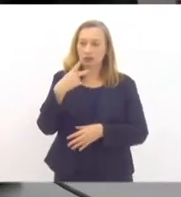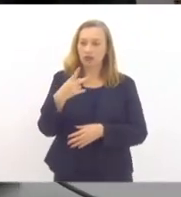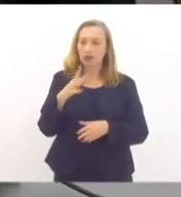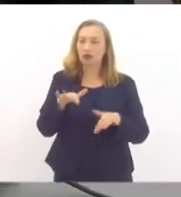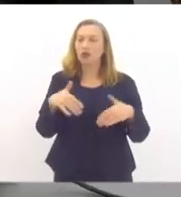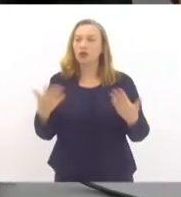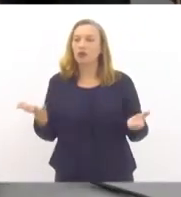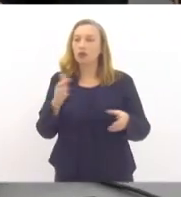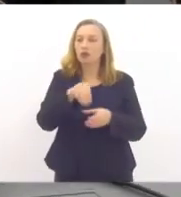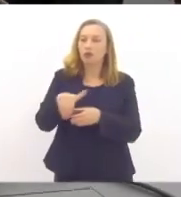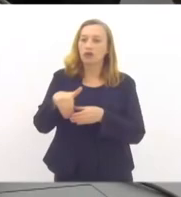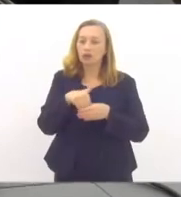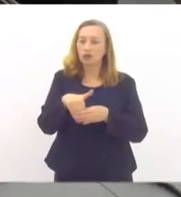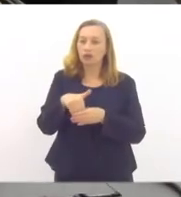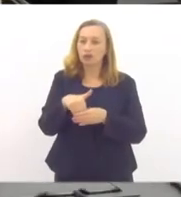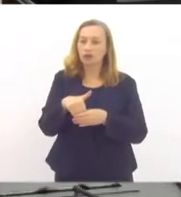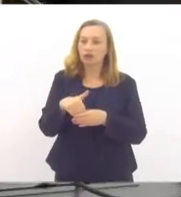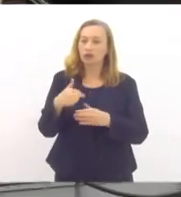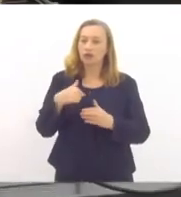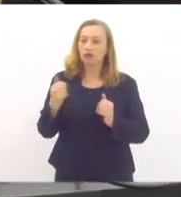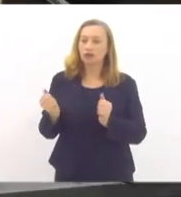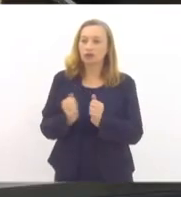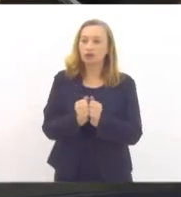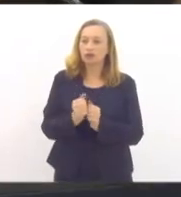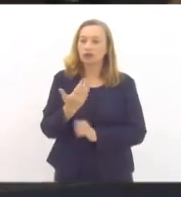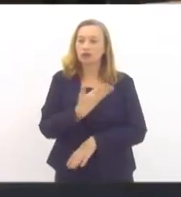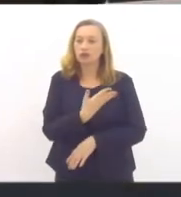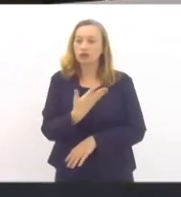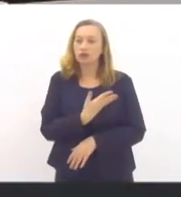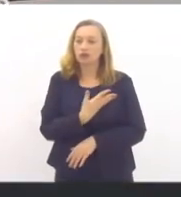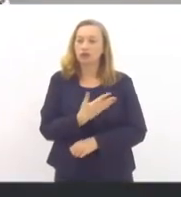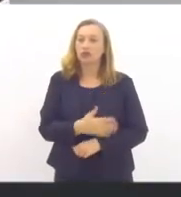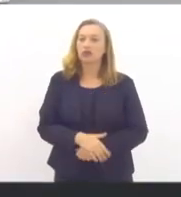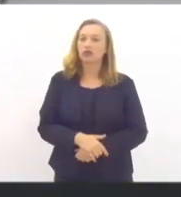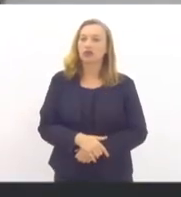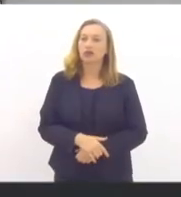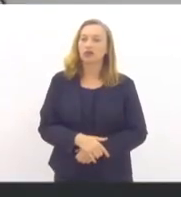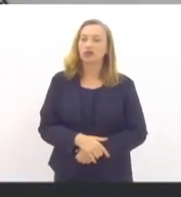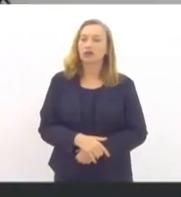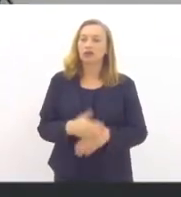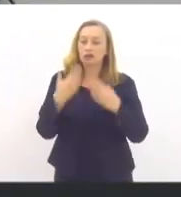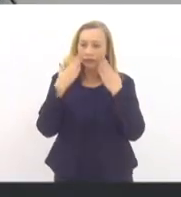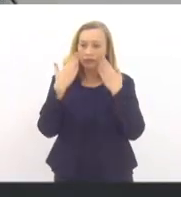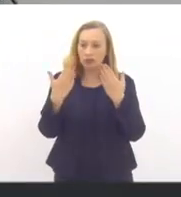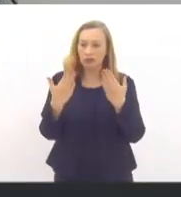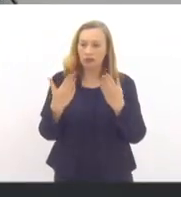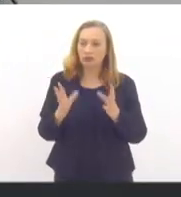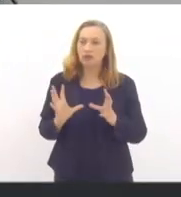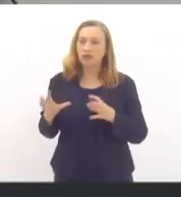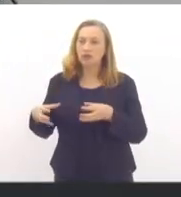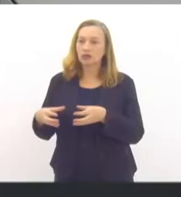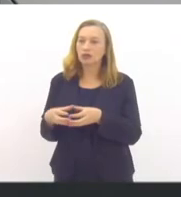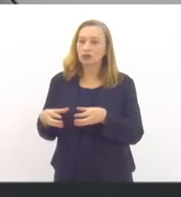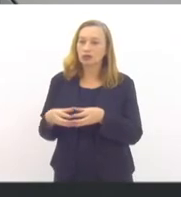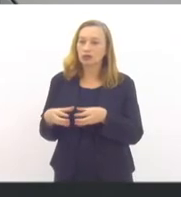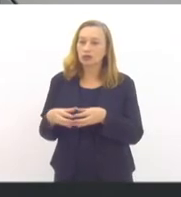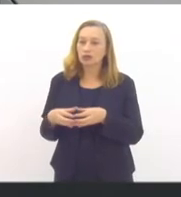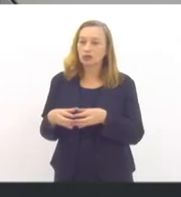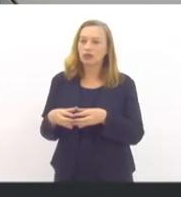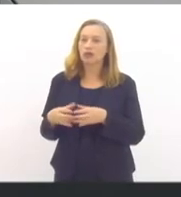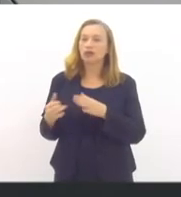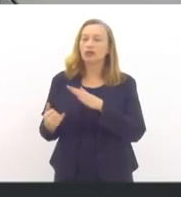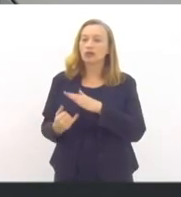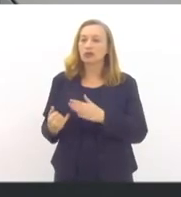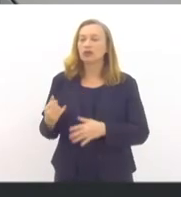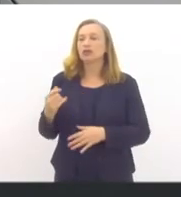votos. Eu, mais uma vez, como os colegas, nós também estamos aqui representando uma coletividade, né, uma entidade